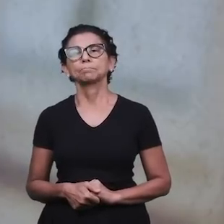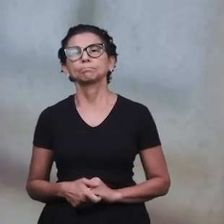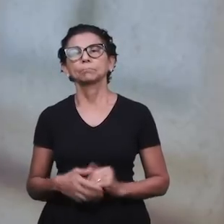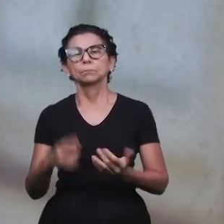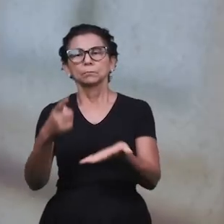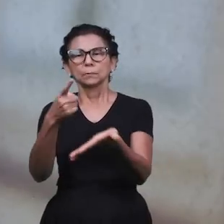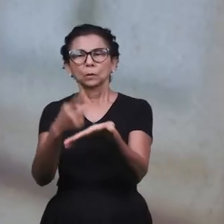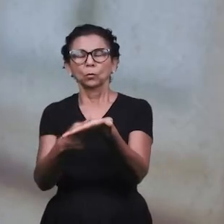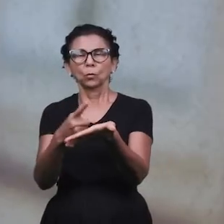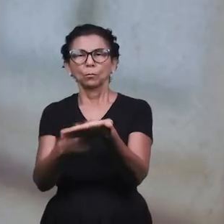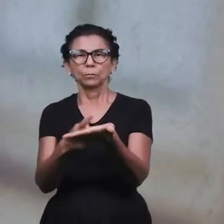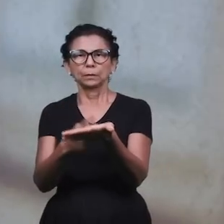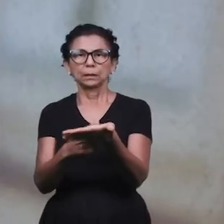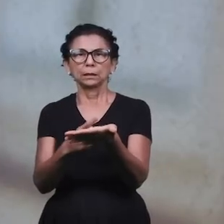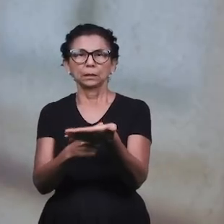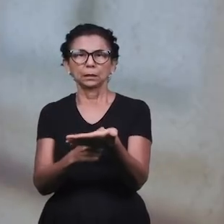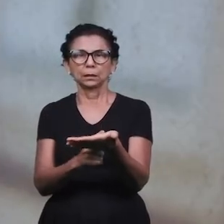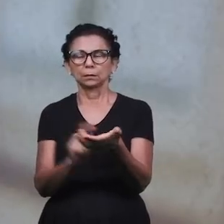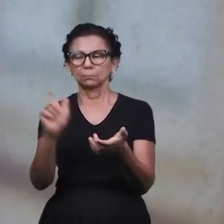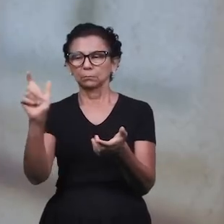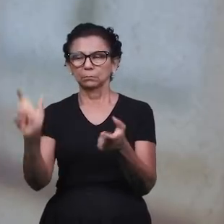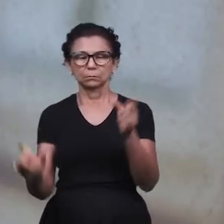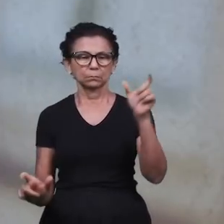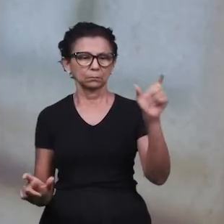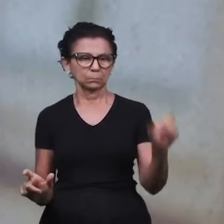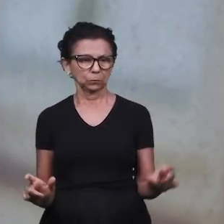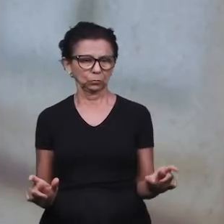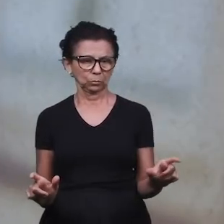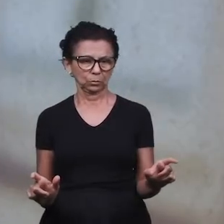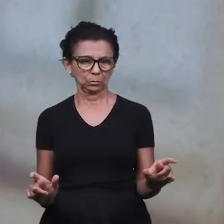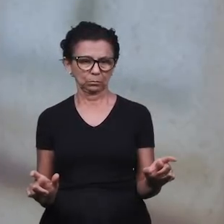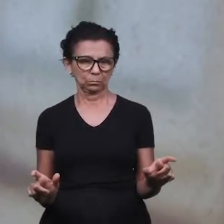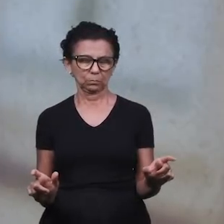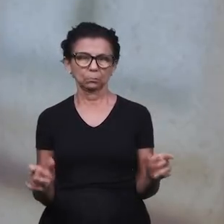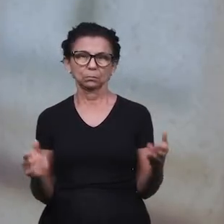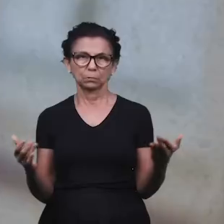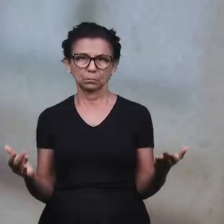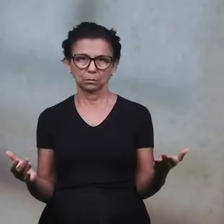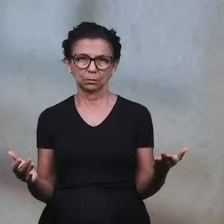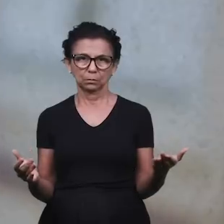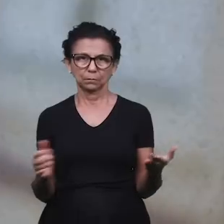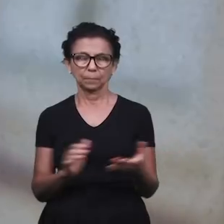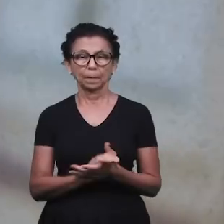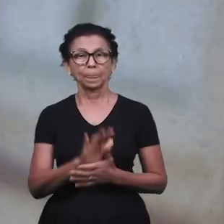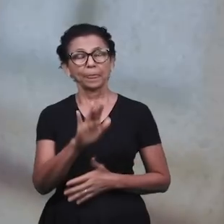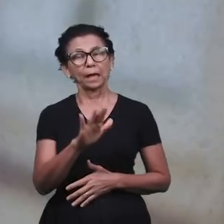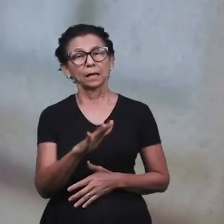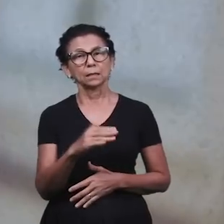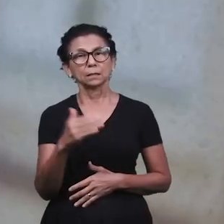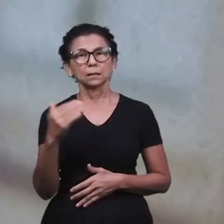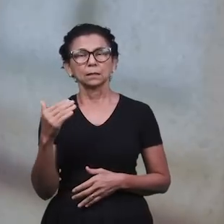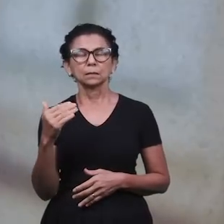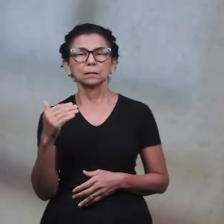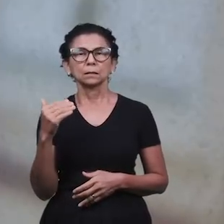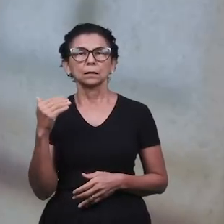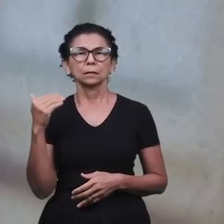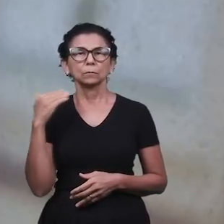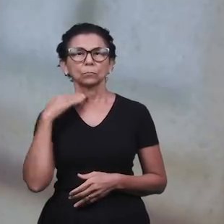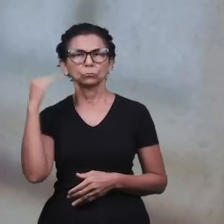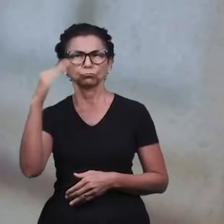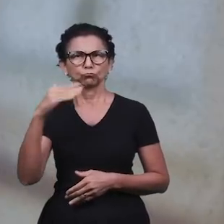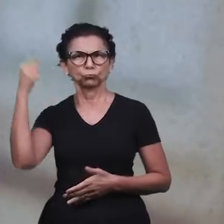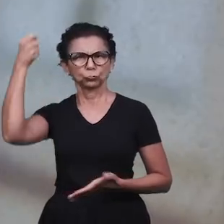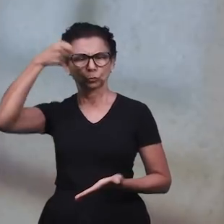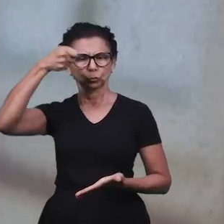vezes até feito pelos conciliadores, que nem todos, algum juiz, mas algum técnico, algum auxiliar, até mesmo estagiário.